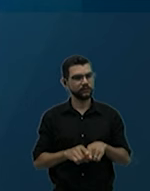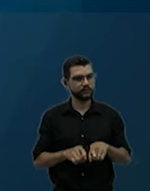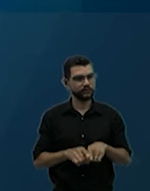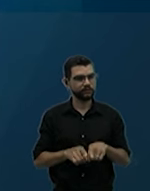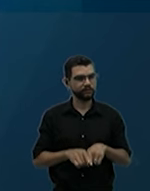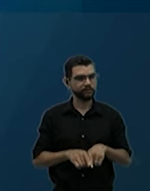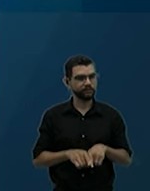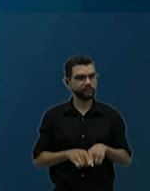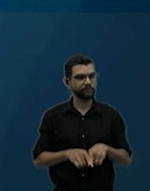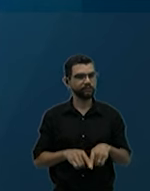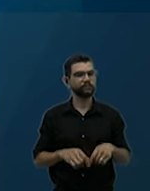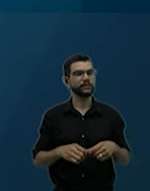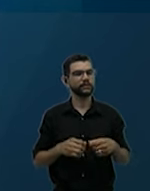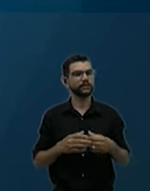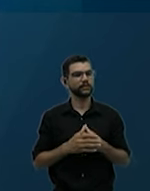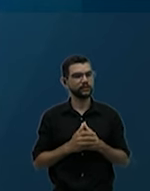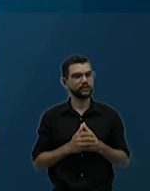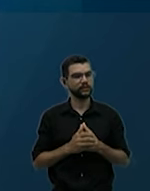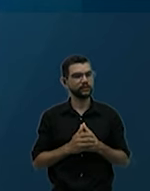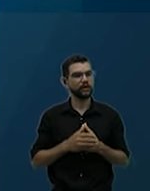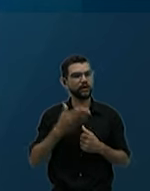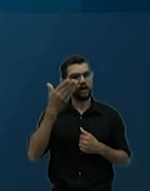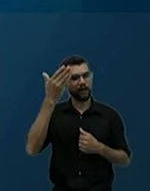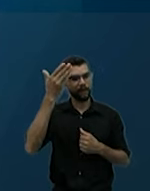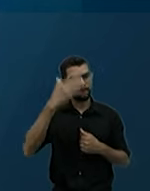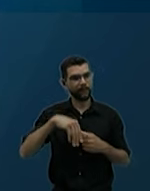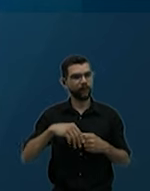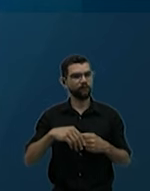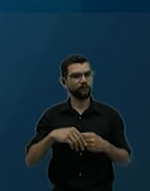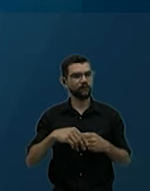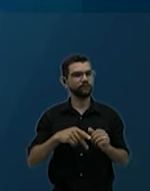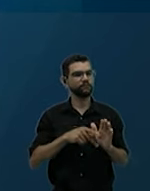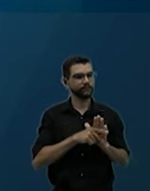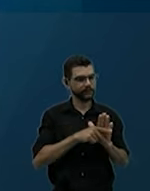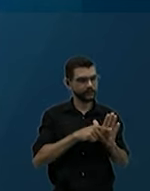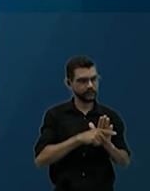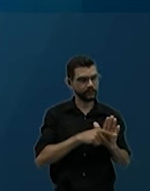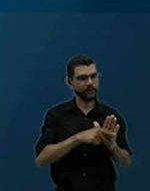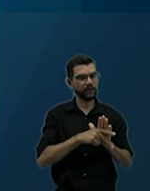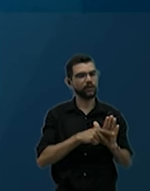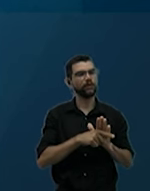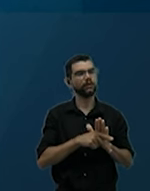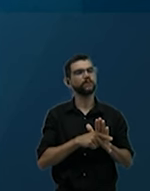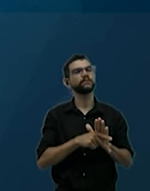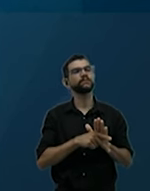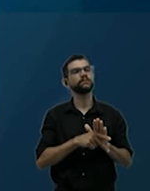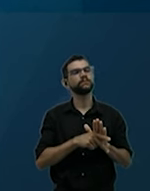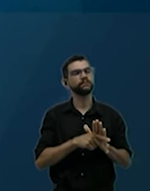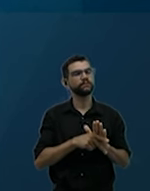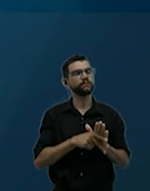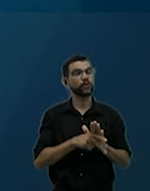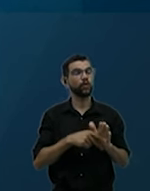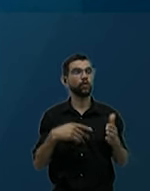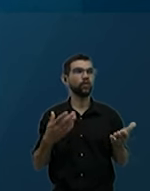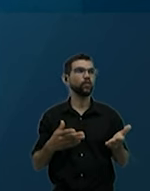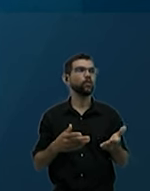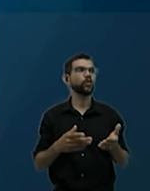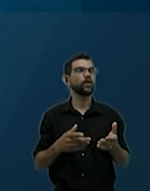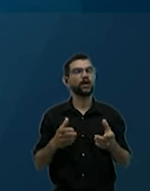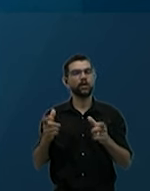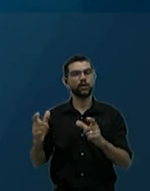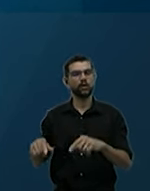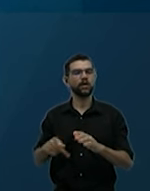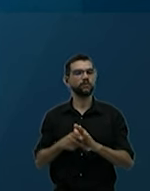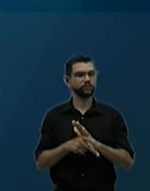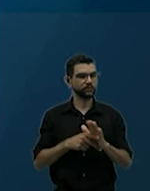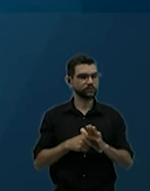C, prova pericial após ausência de apresentação da pessoa ou coisa a ser periciada, ou qualquer forma de falta de